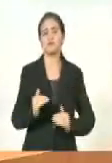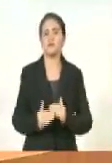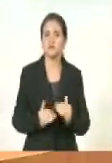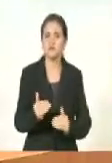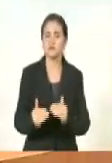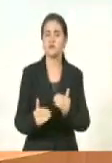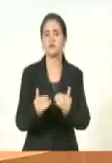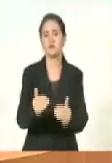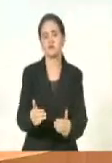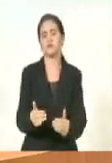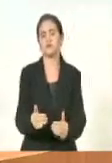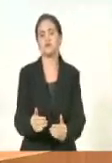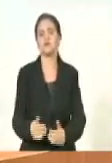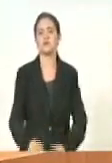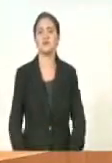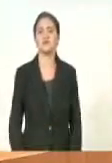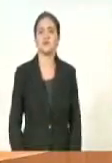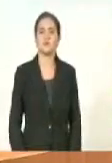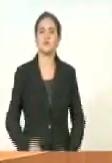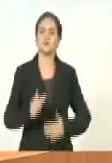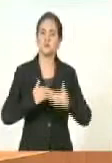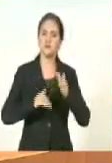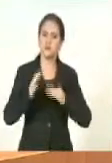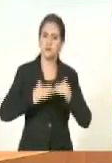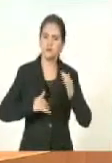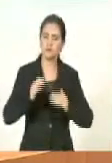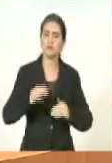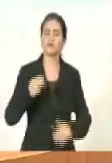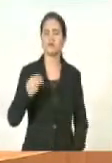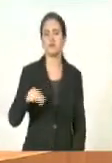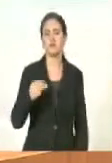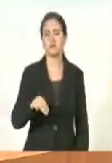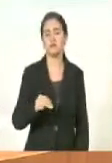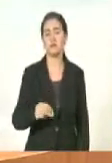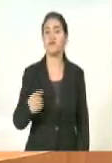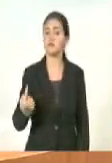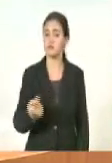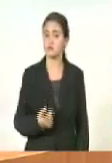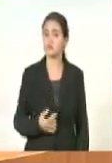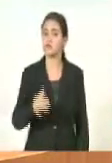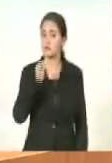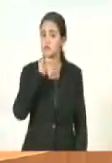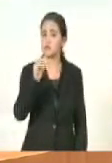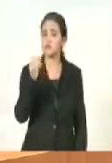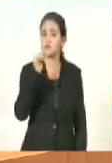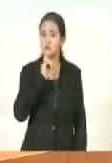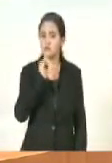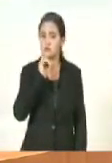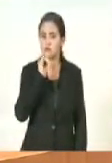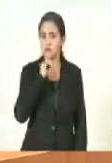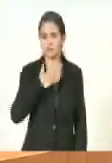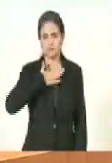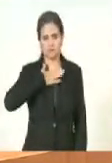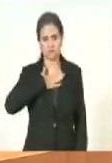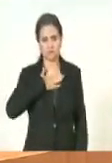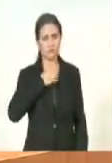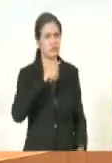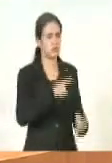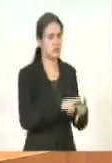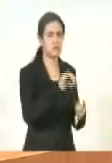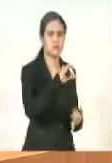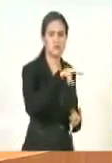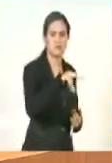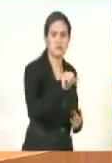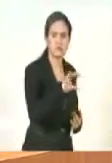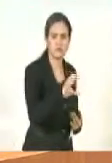para o sistema produtivo do Maranhão. E nós estamos percebendo, estamos dando aqui um exemplo não é só agora o deputado Júnior Verde, é o deputado Inácio, o deputado